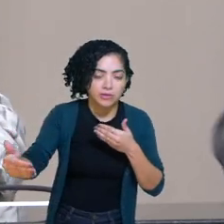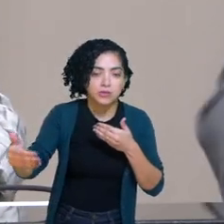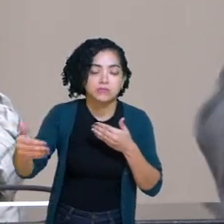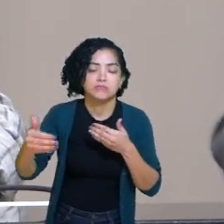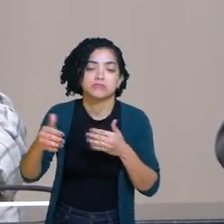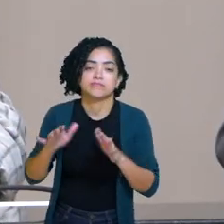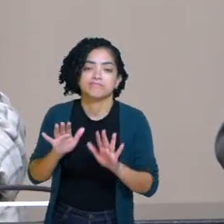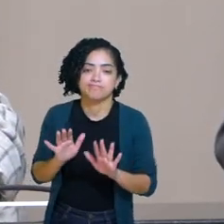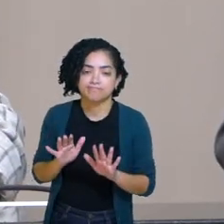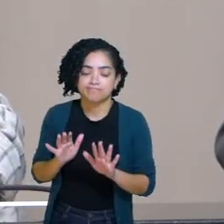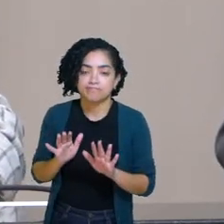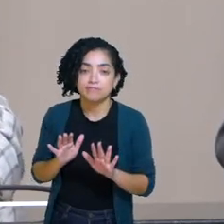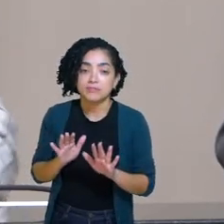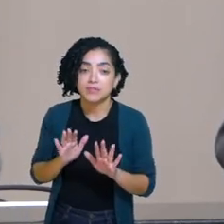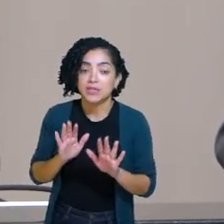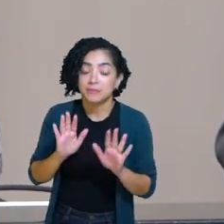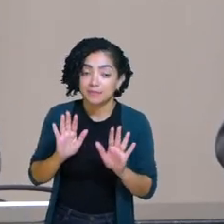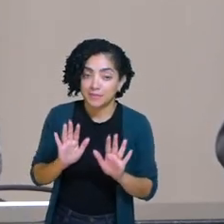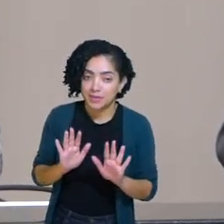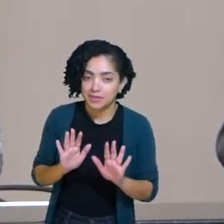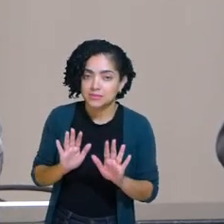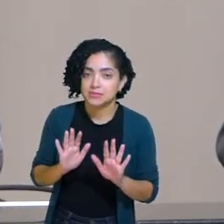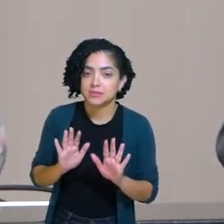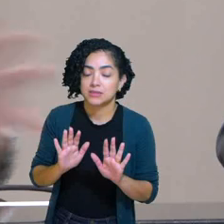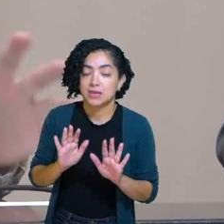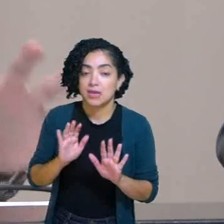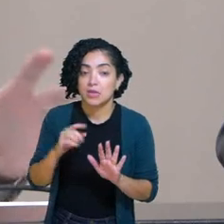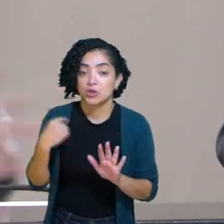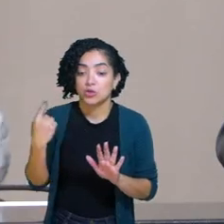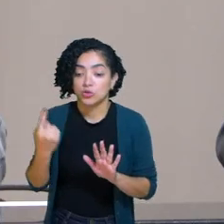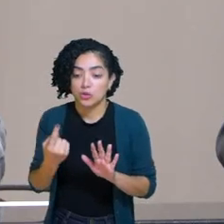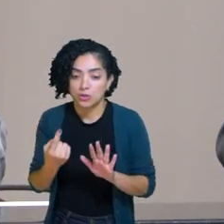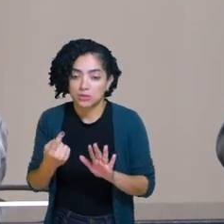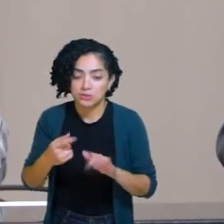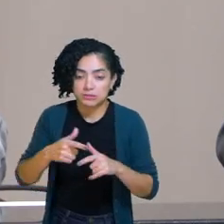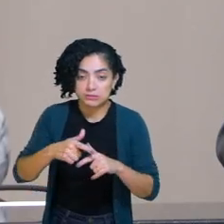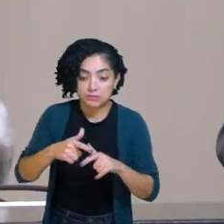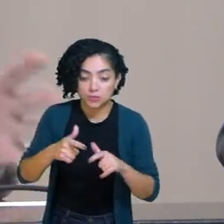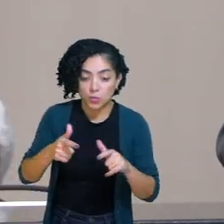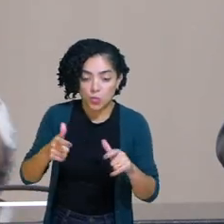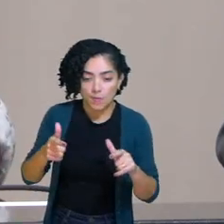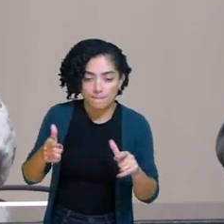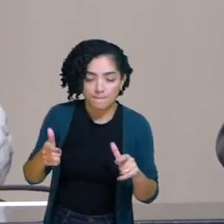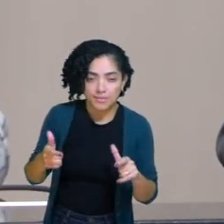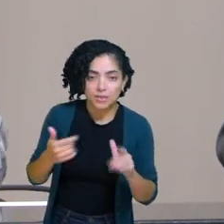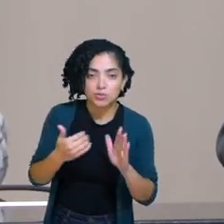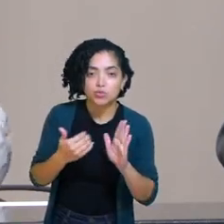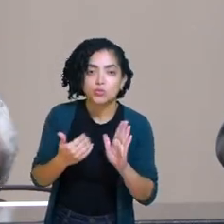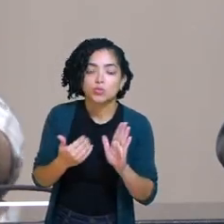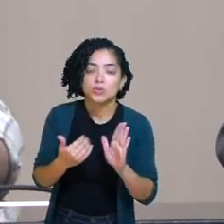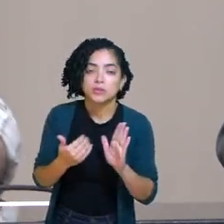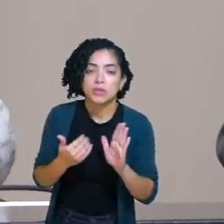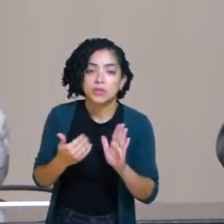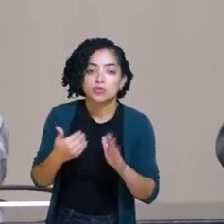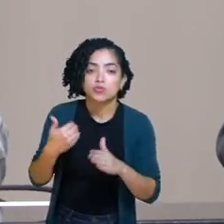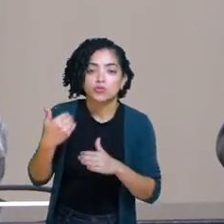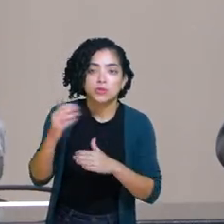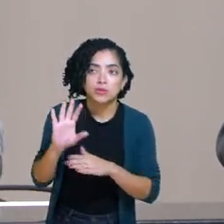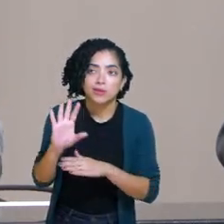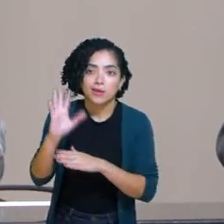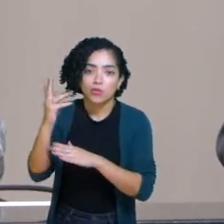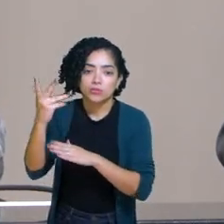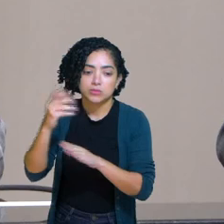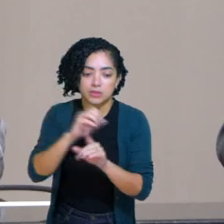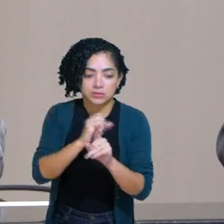distanciando mas estamos num ponto num momento sobretudo do que acontece na